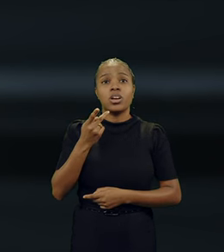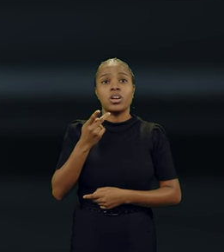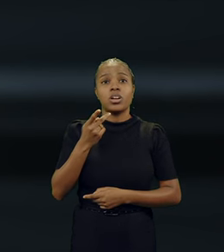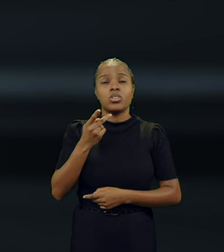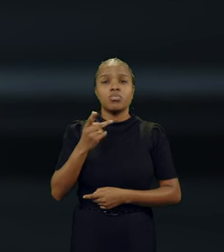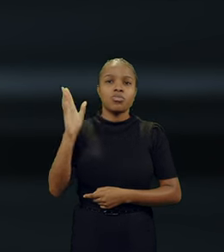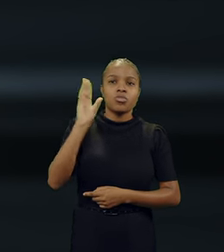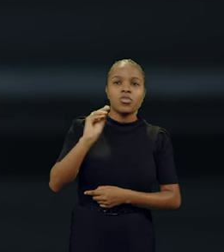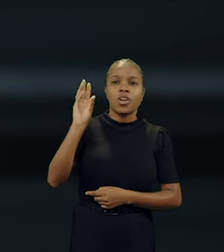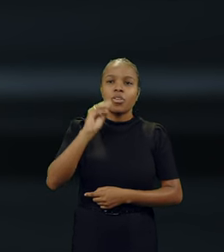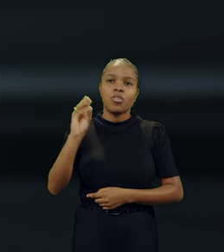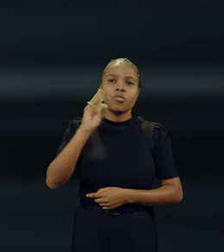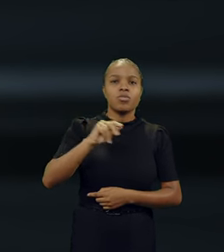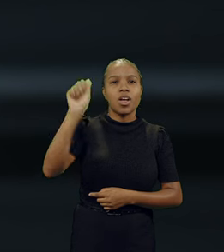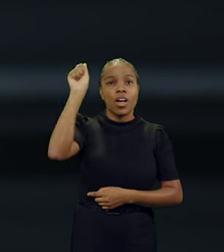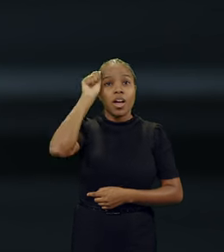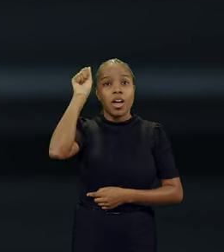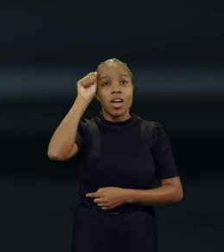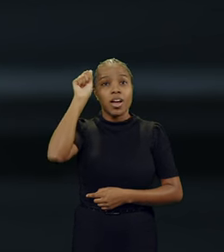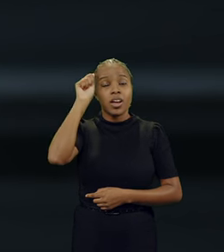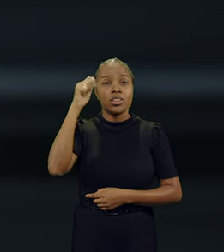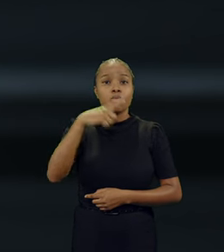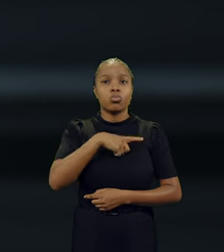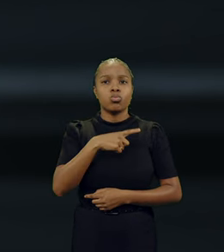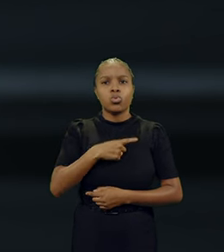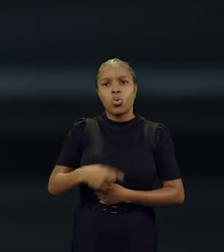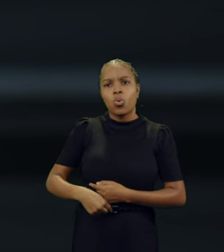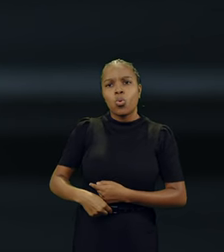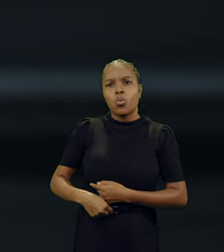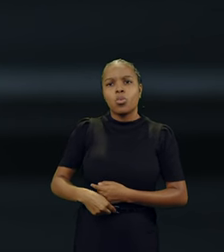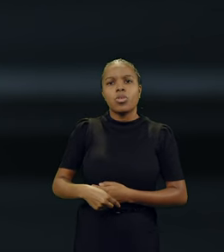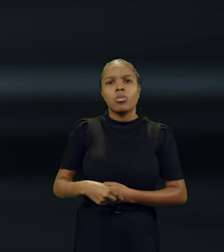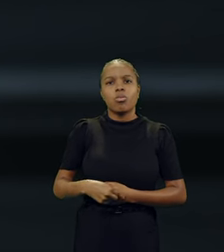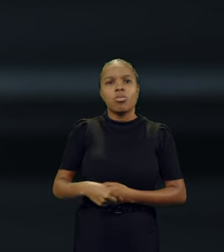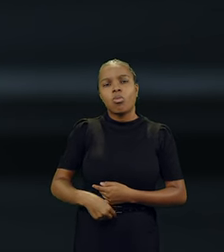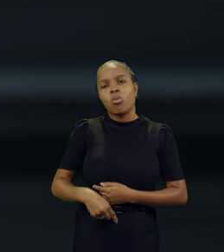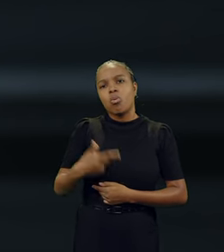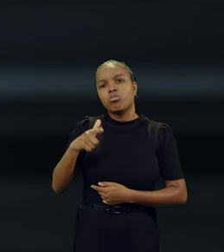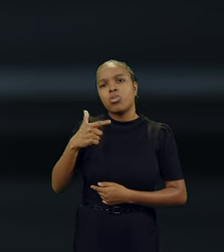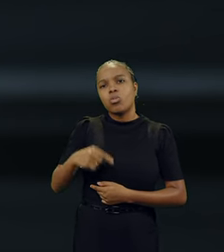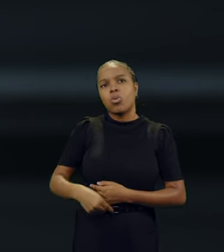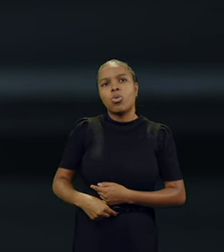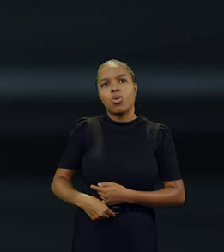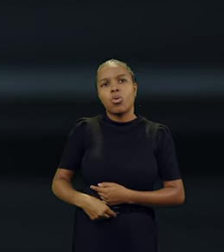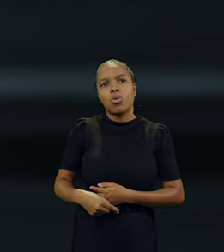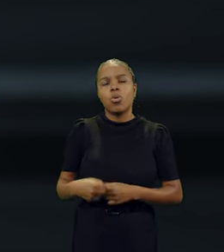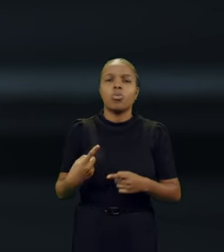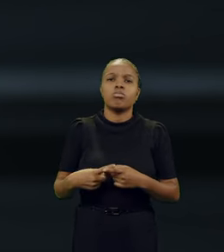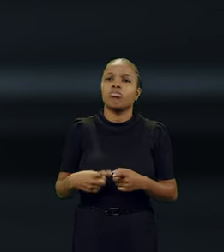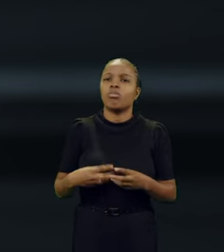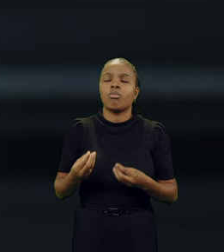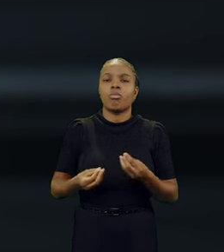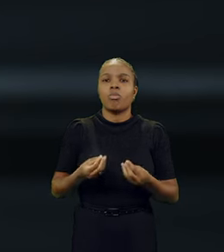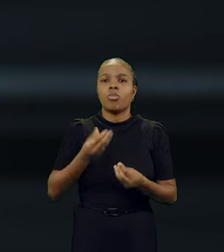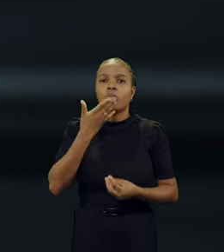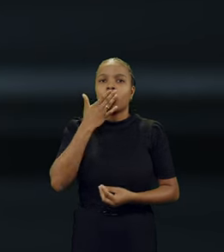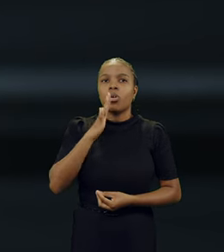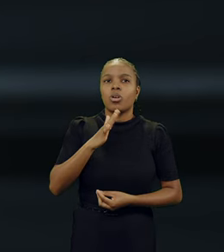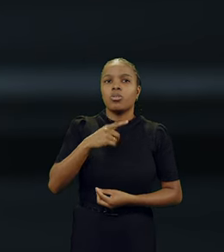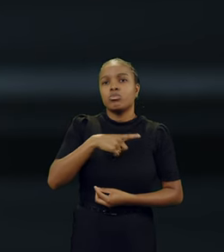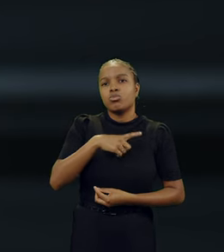Adão. Adão tinha umbigo ou Adão não tinha umbigo? O que vocês acham?